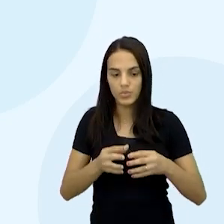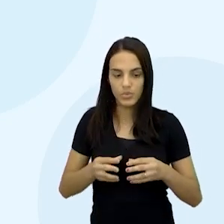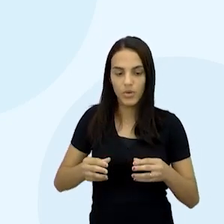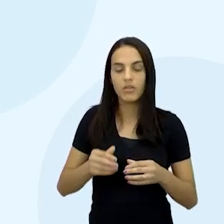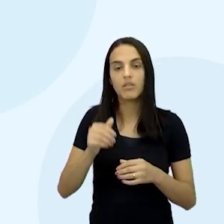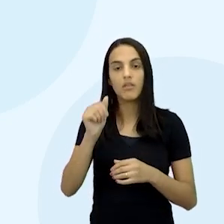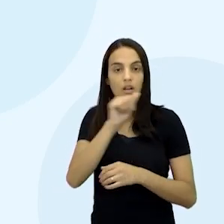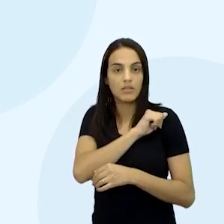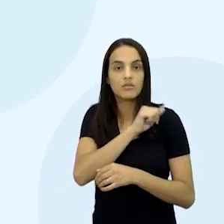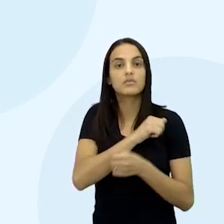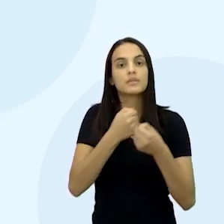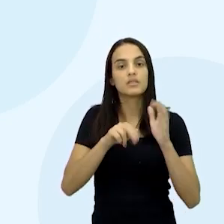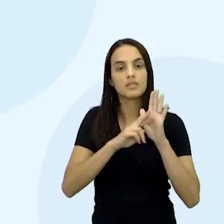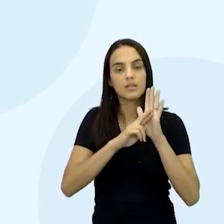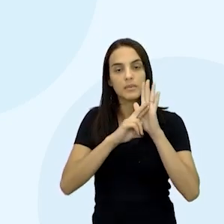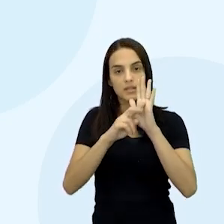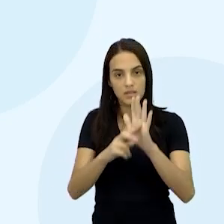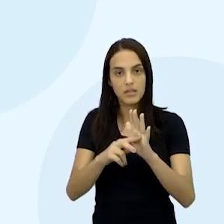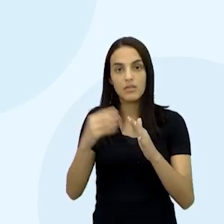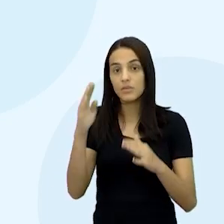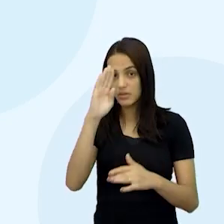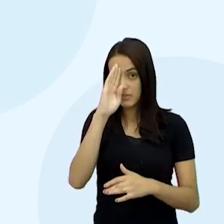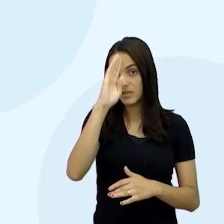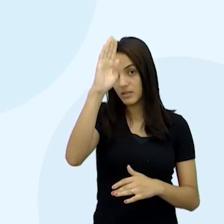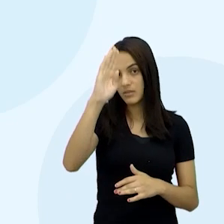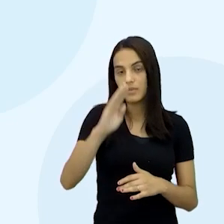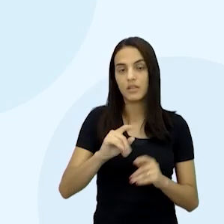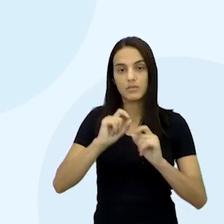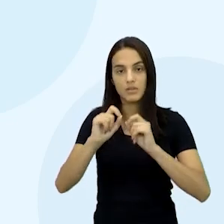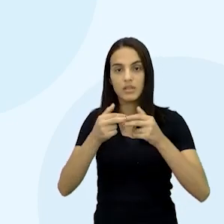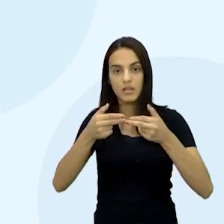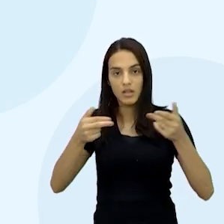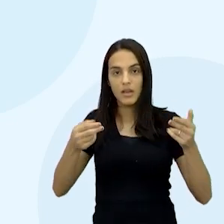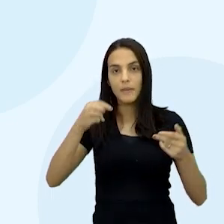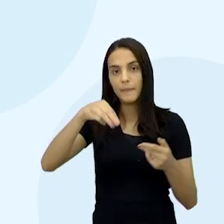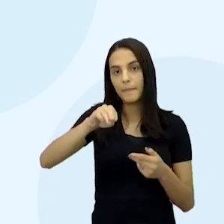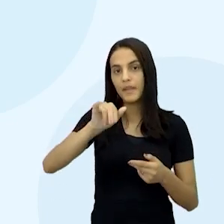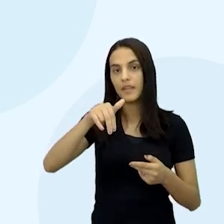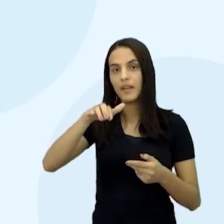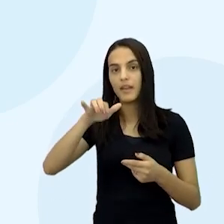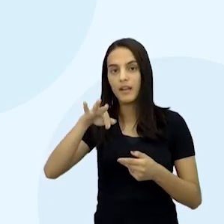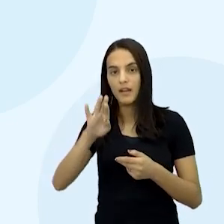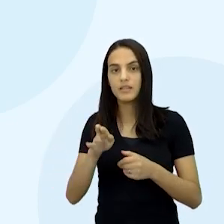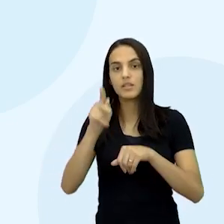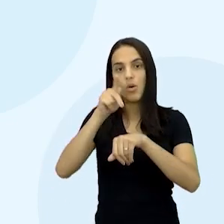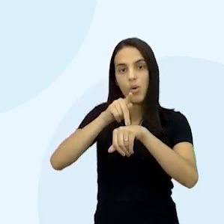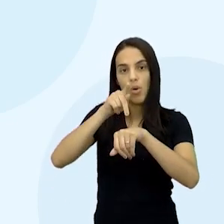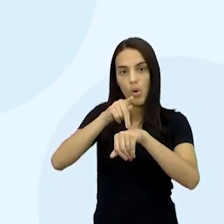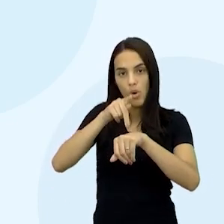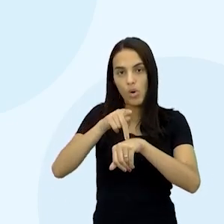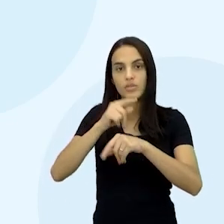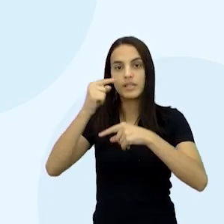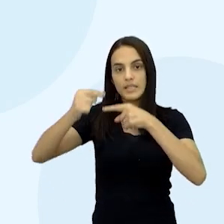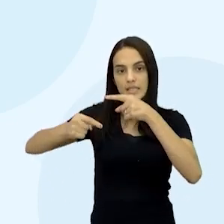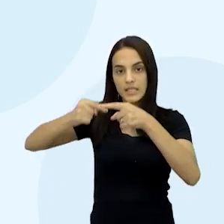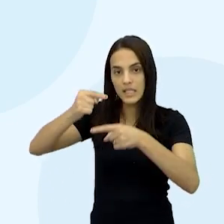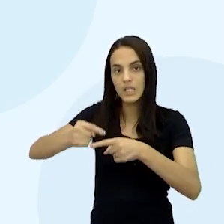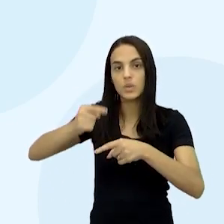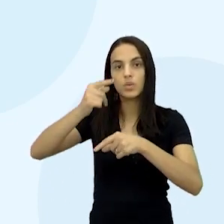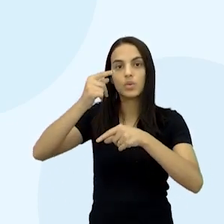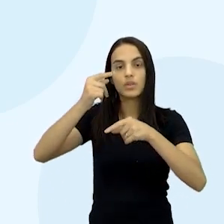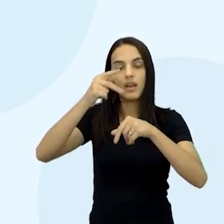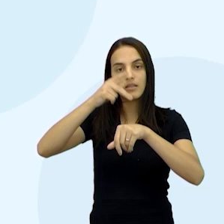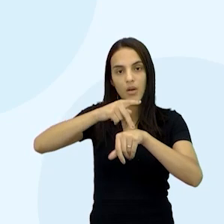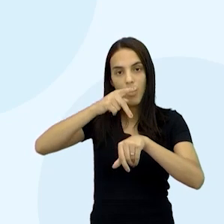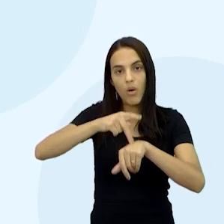estudantes serão apresentados aos principais tipos de minerais e rochas, ciclo das rochas, além dos processos de